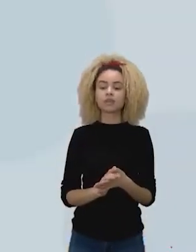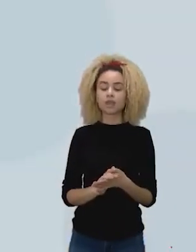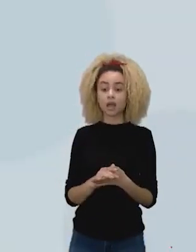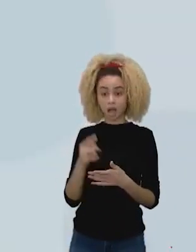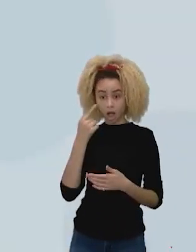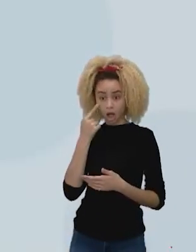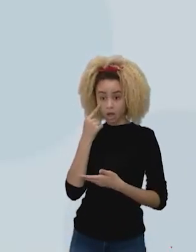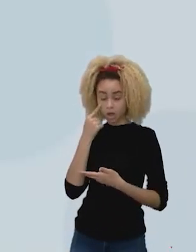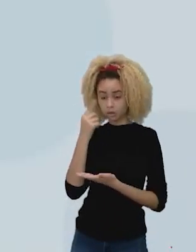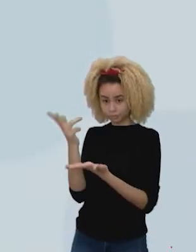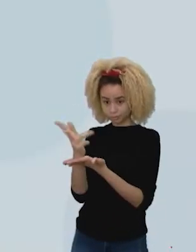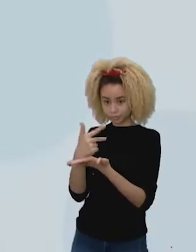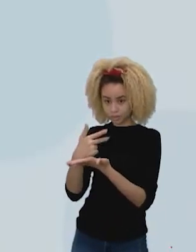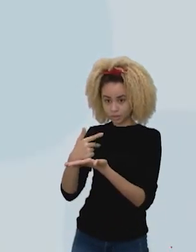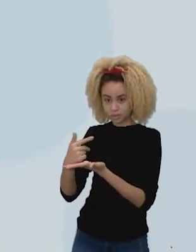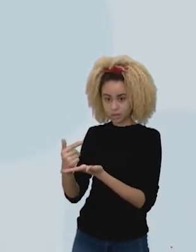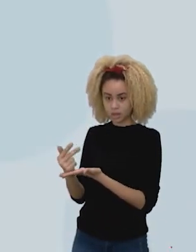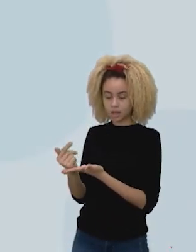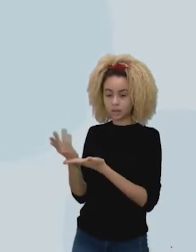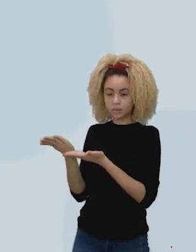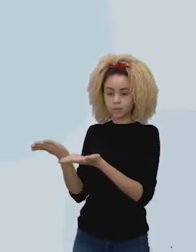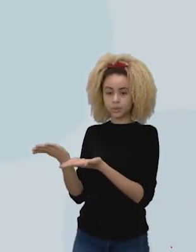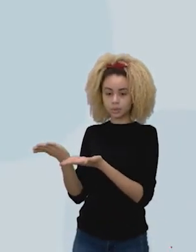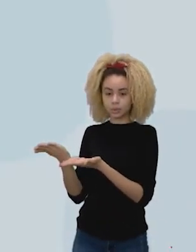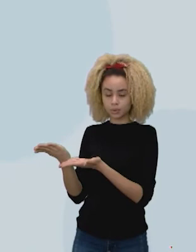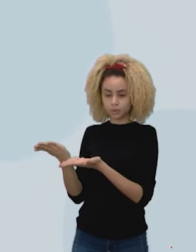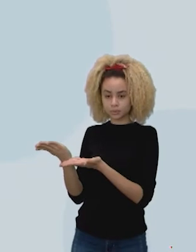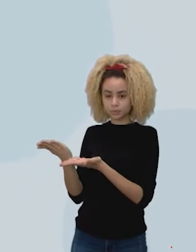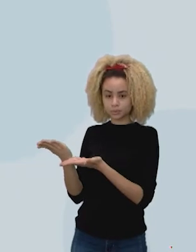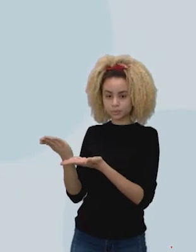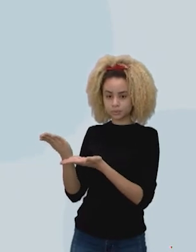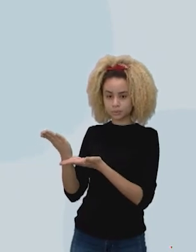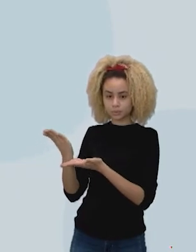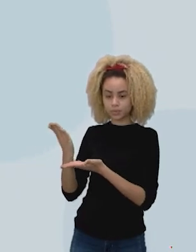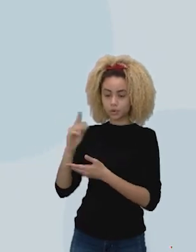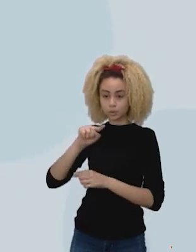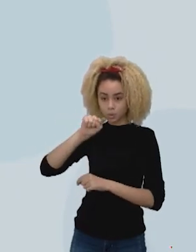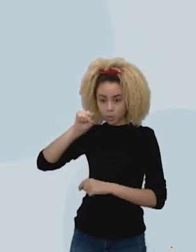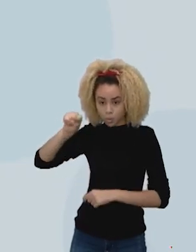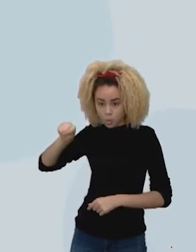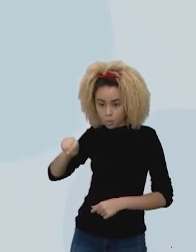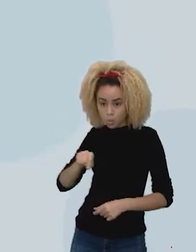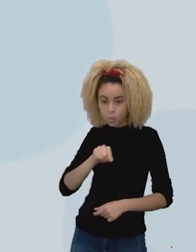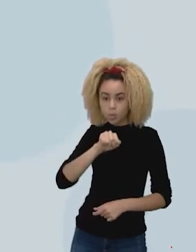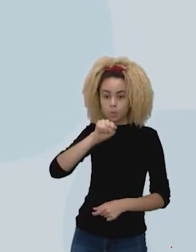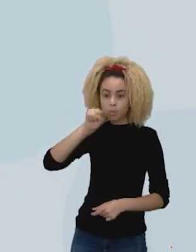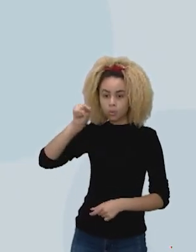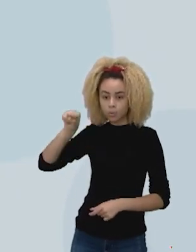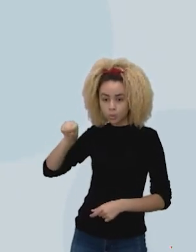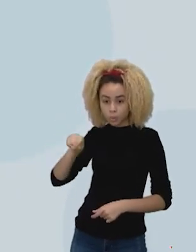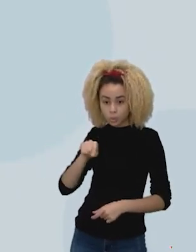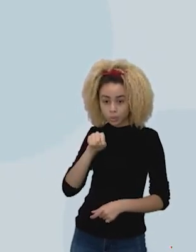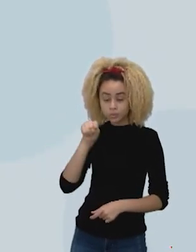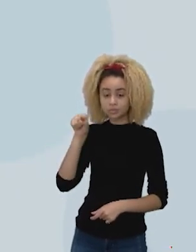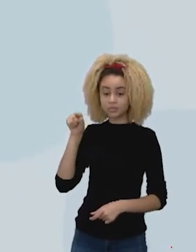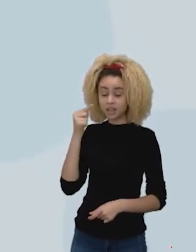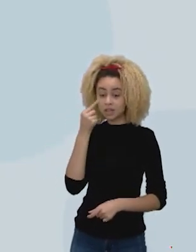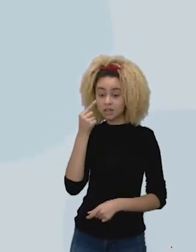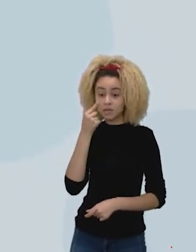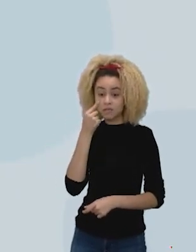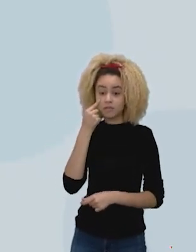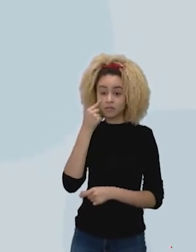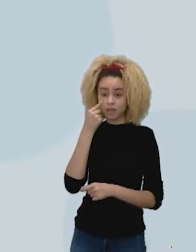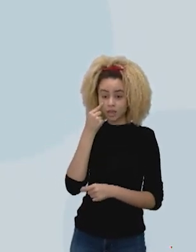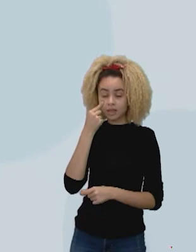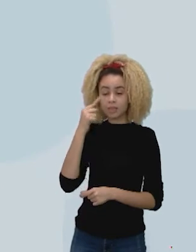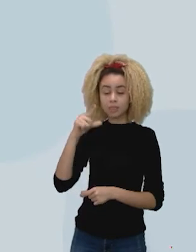máquina frigorífica, né? O ciclo refrigerador, a gente vê ali que eu mexo justamente